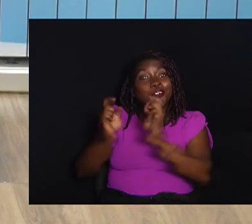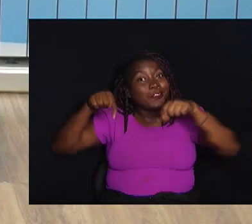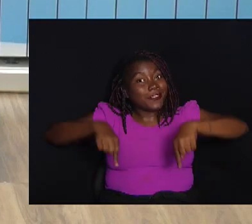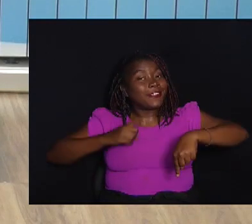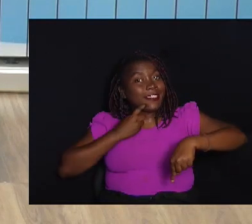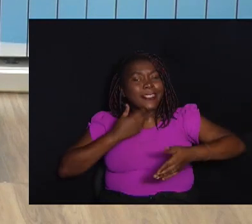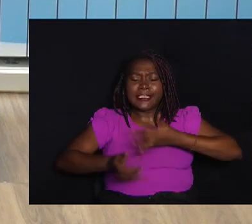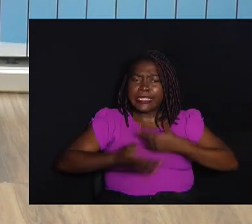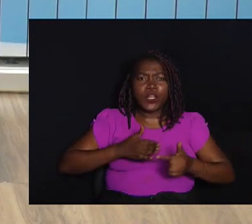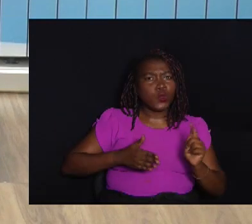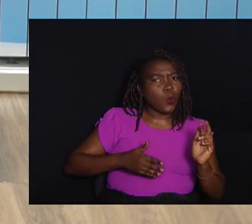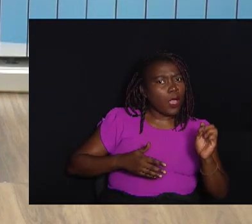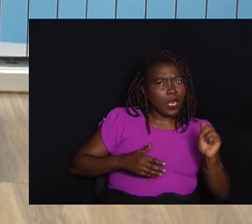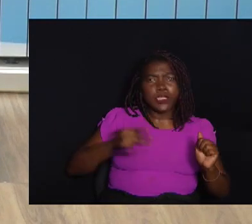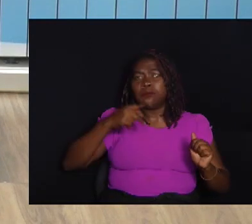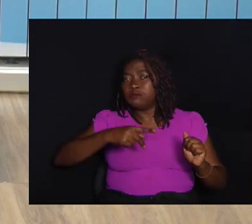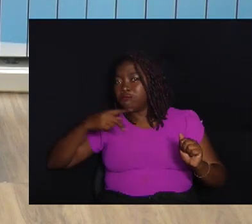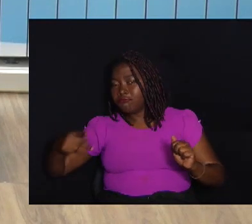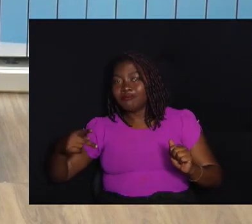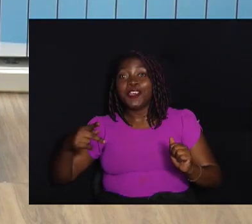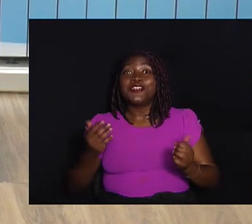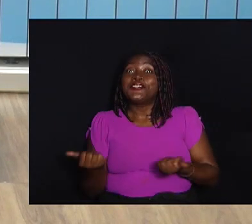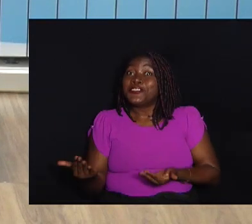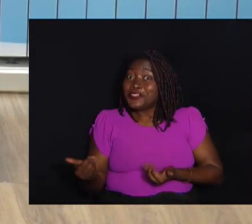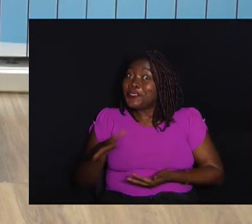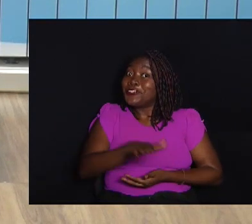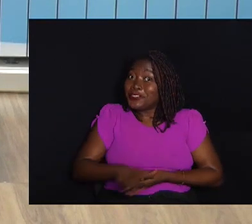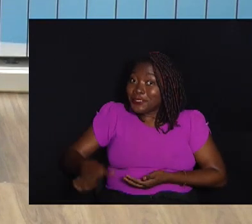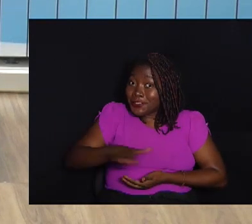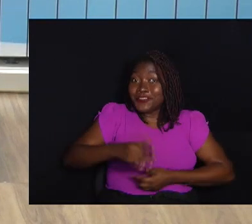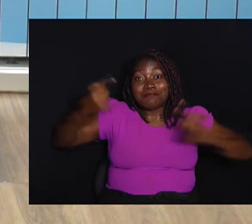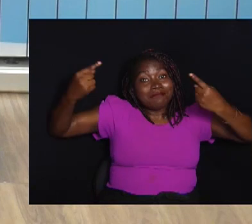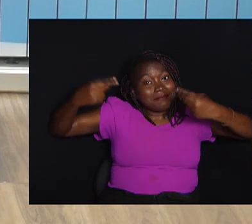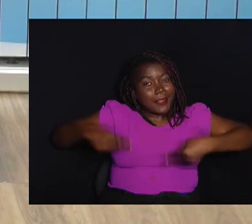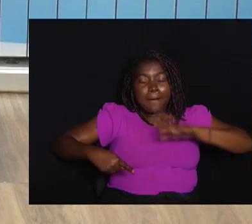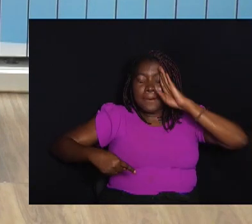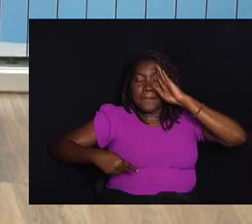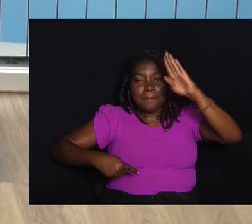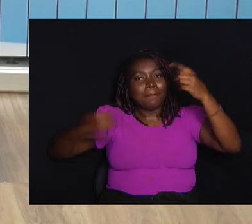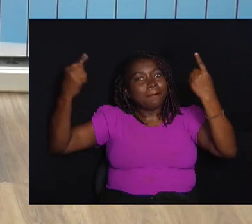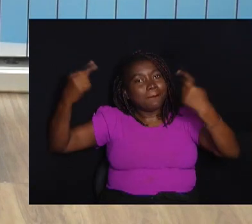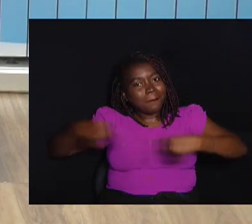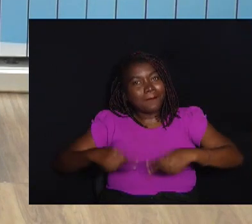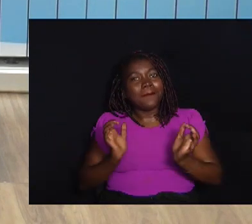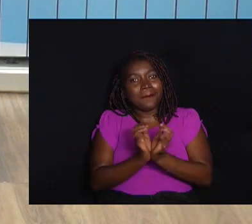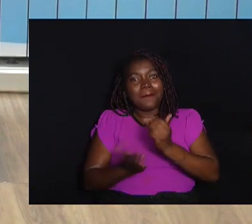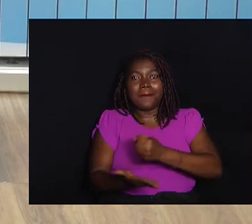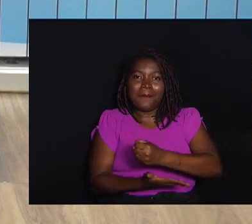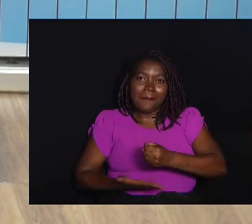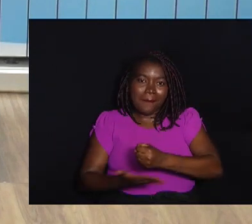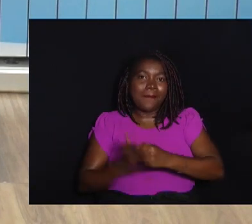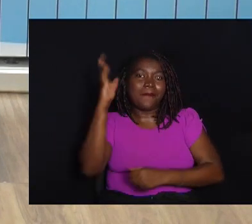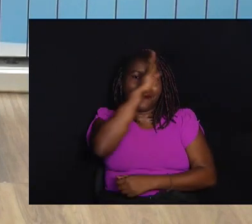o Guarani quanto o Ponte Preta, os jovens nessa competição, que é a principal competição da categoria de base do